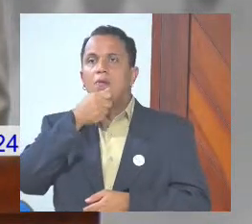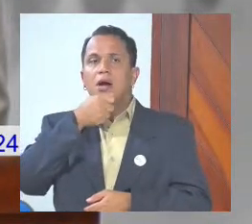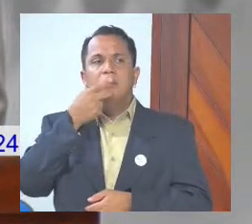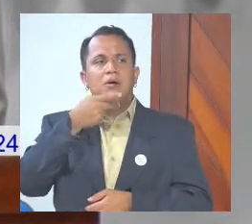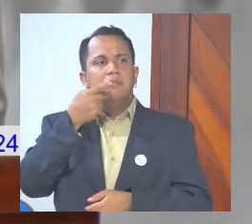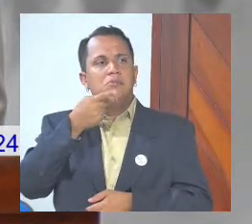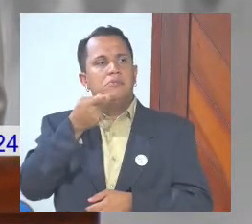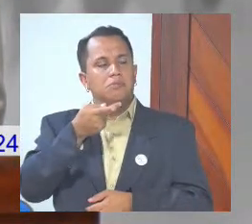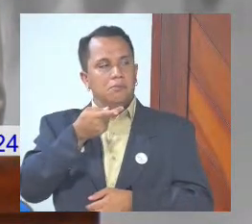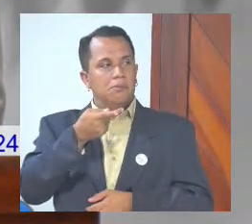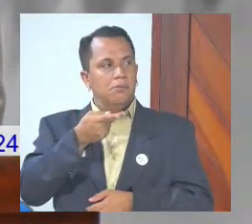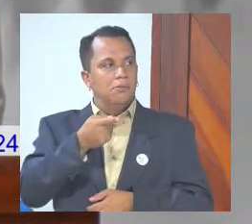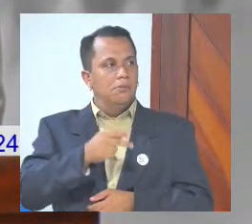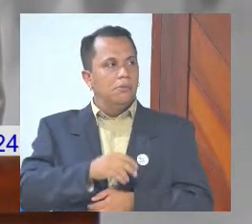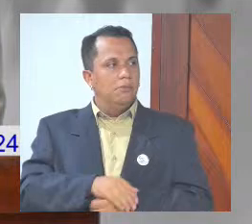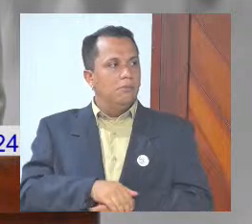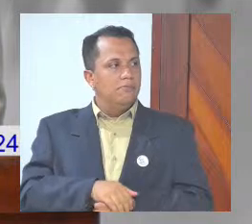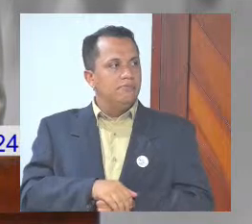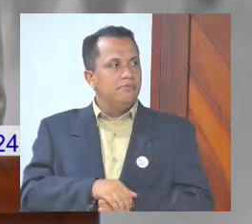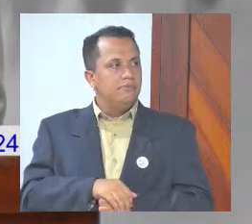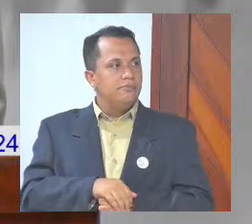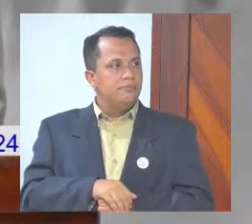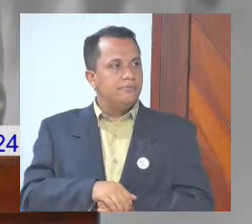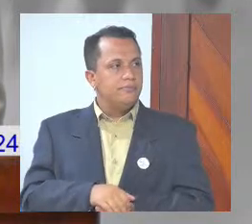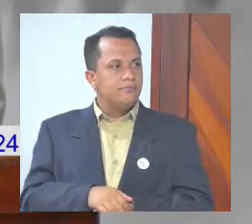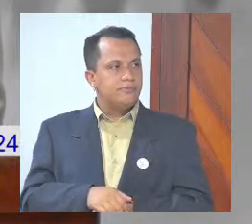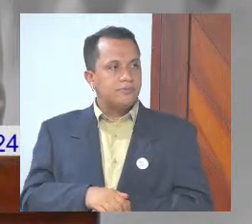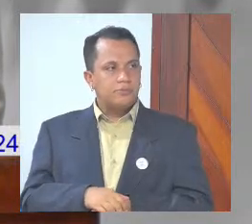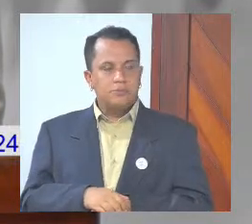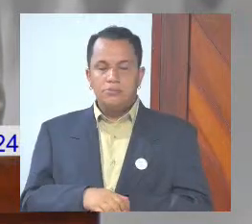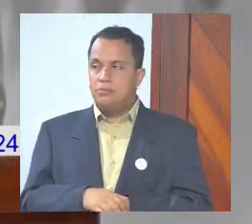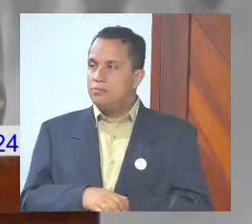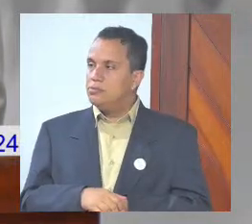né? E